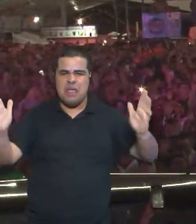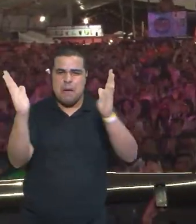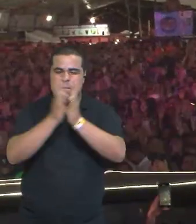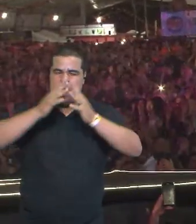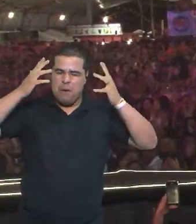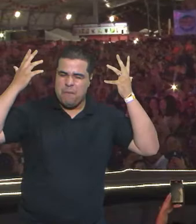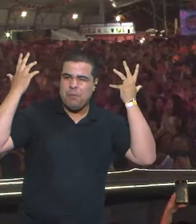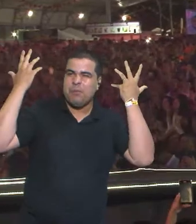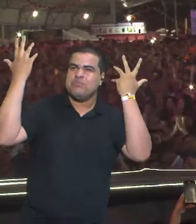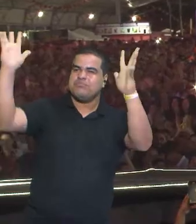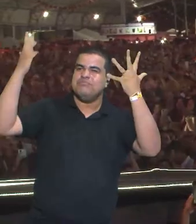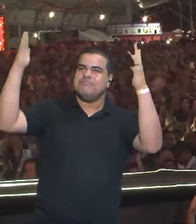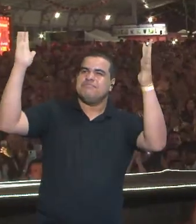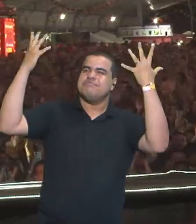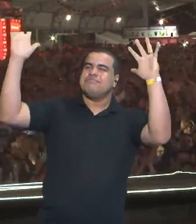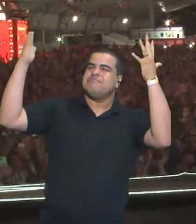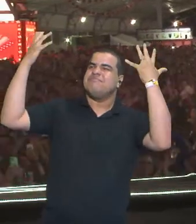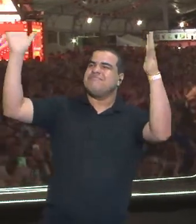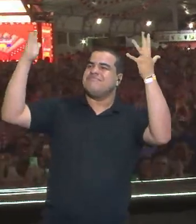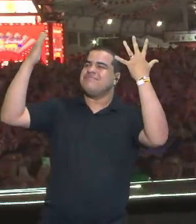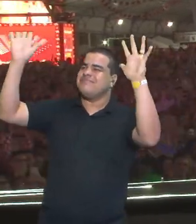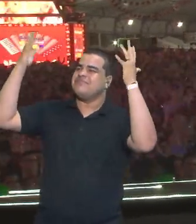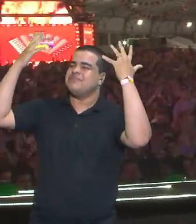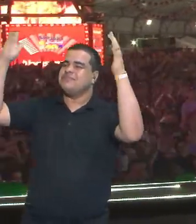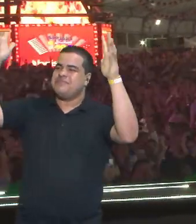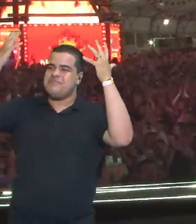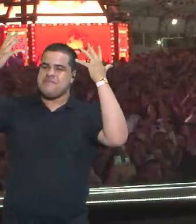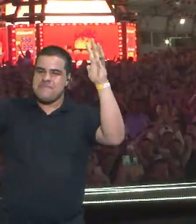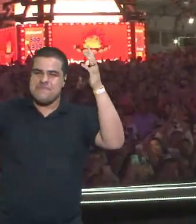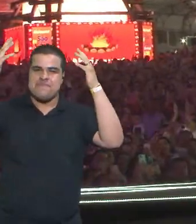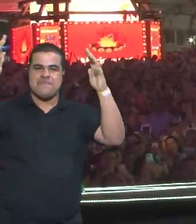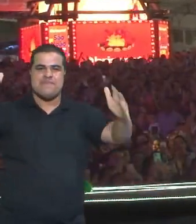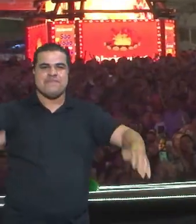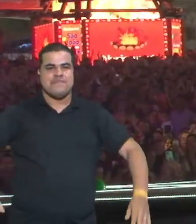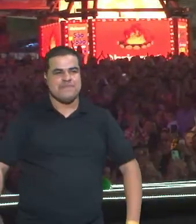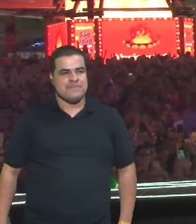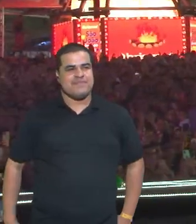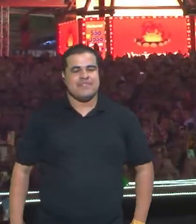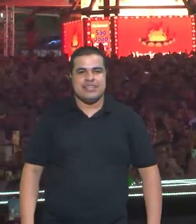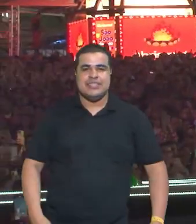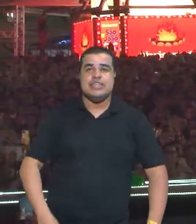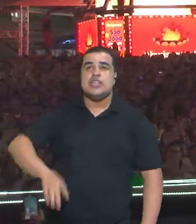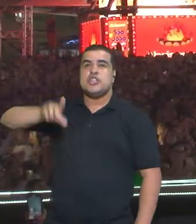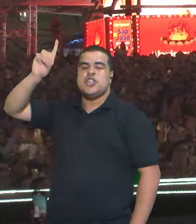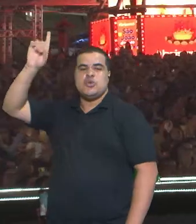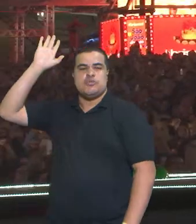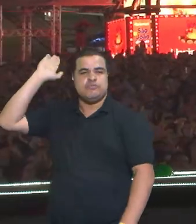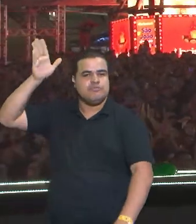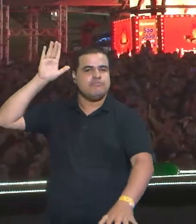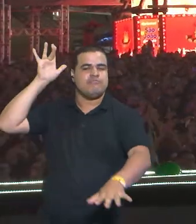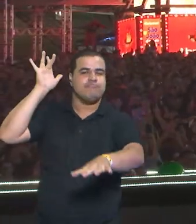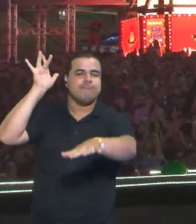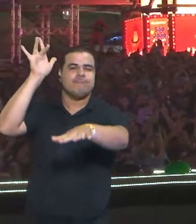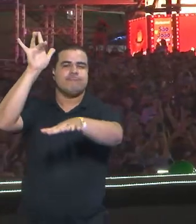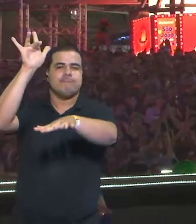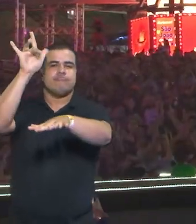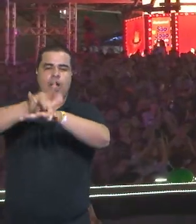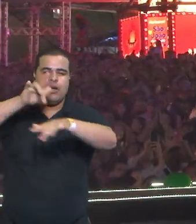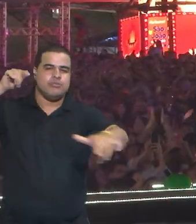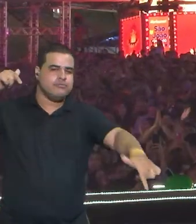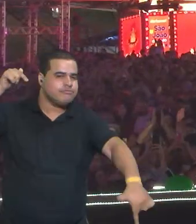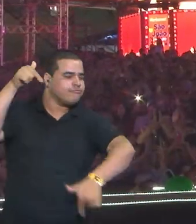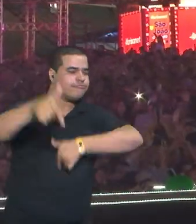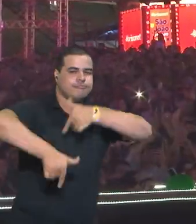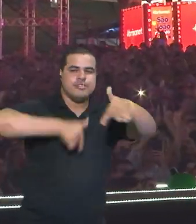abraço ao Senhor enquanto você aplaude Deus já está trabalhando a